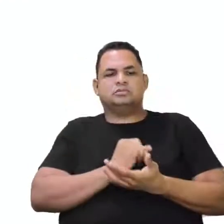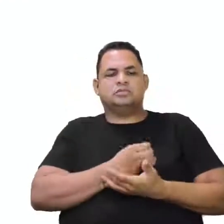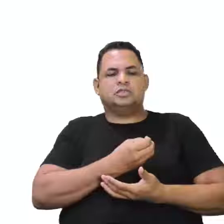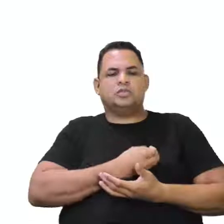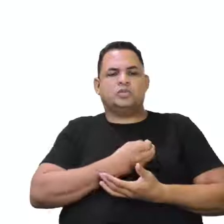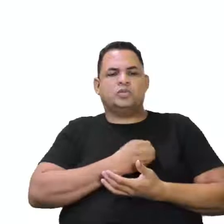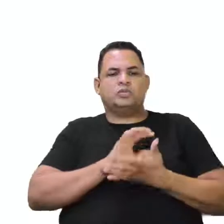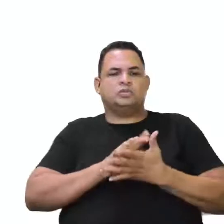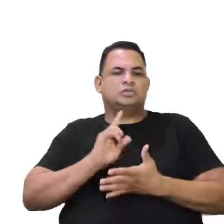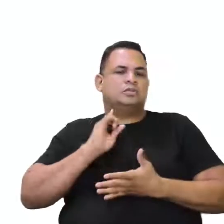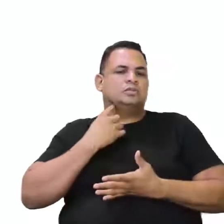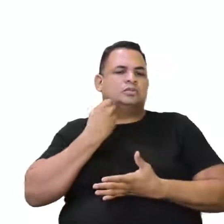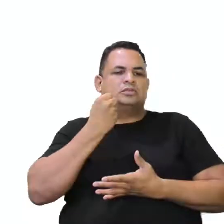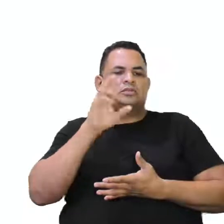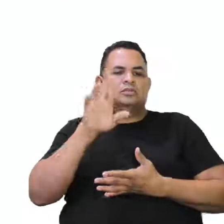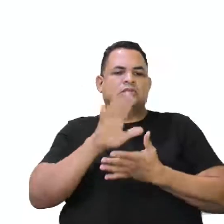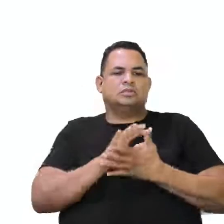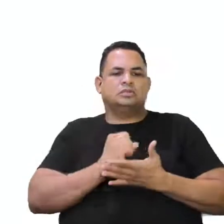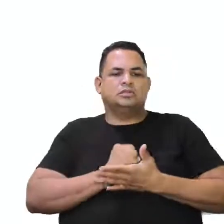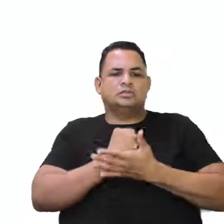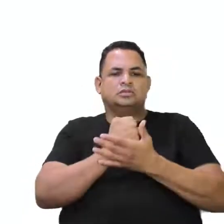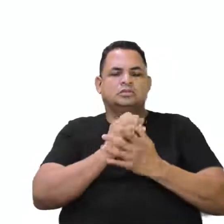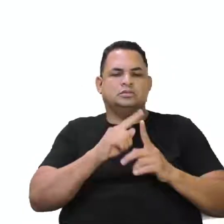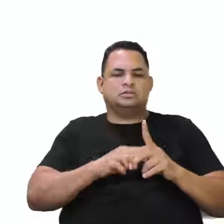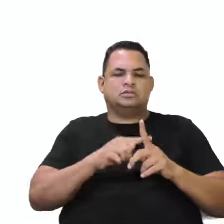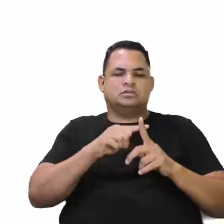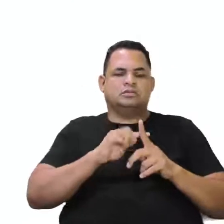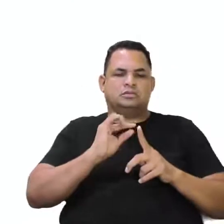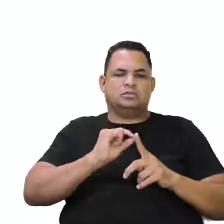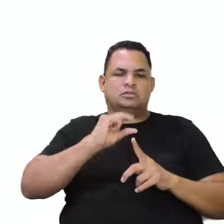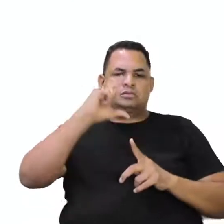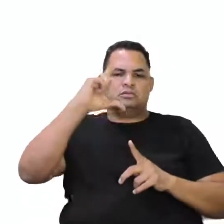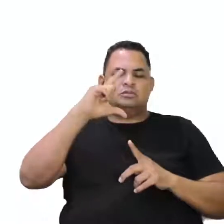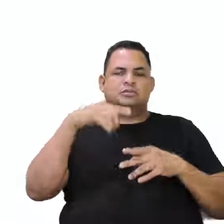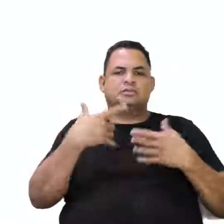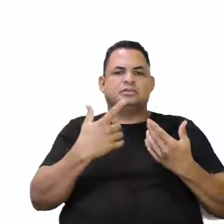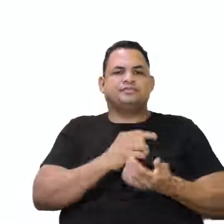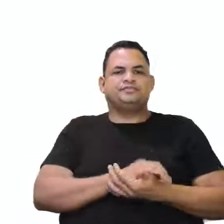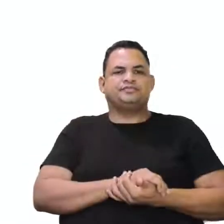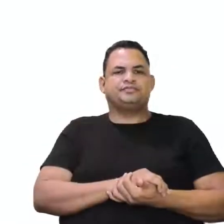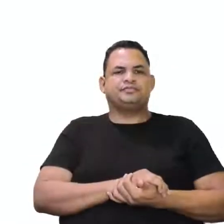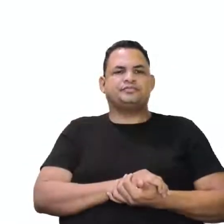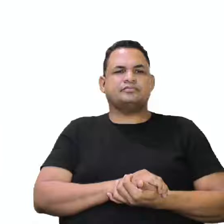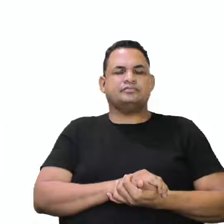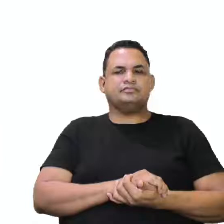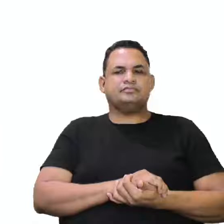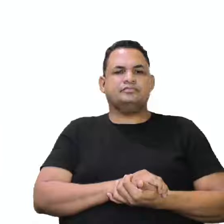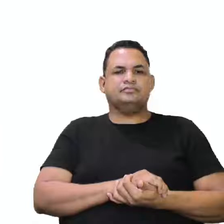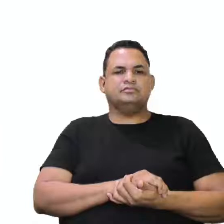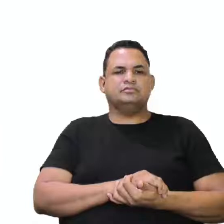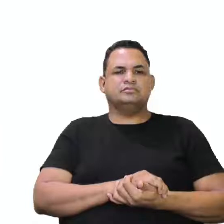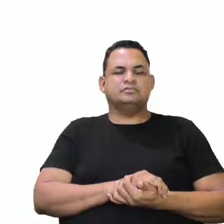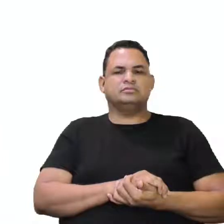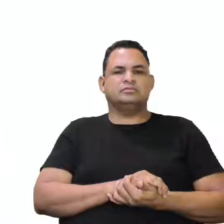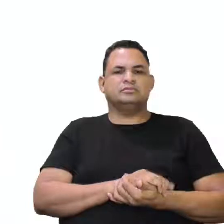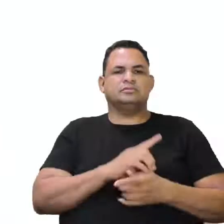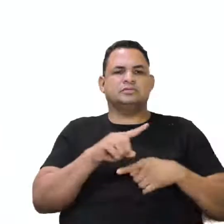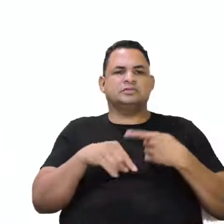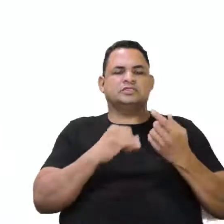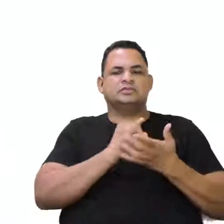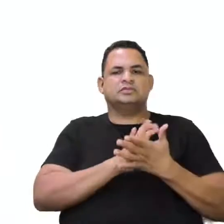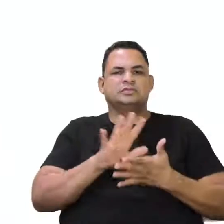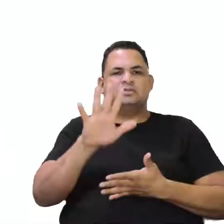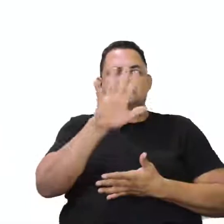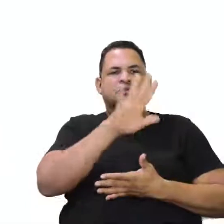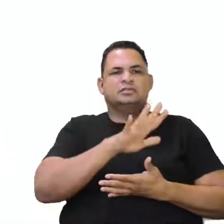índice de poluição atmosférica favorecem a elevação da temperatura. Agora, olha isso aí. Ah, tá. Daqui a pouco a gente vai mostrar uma imagem ali